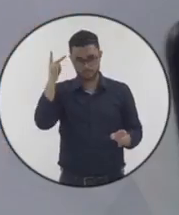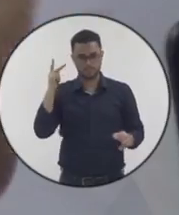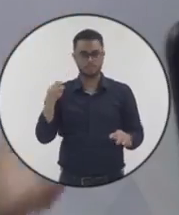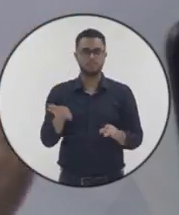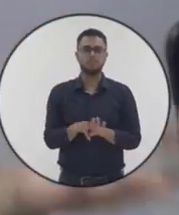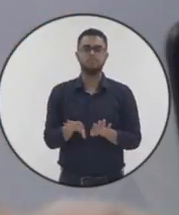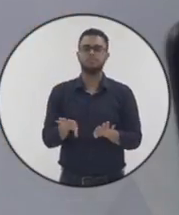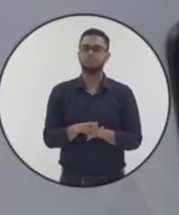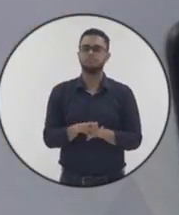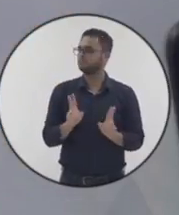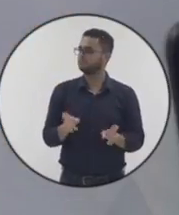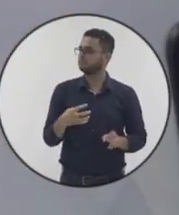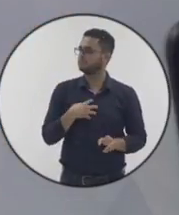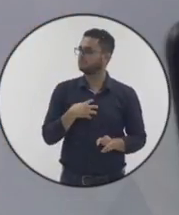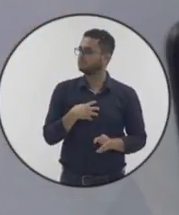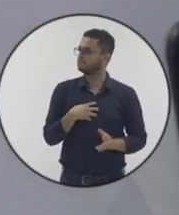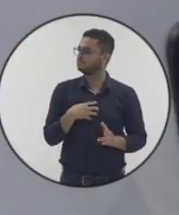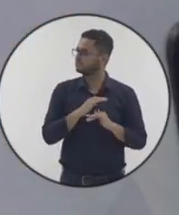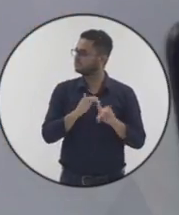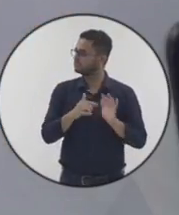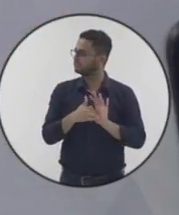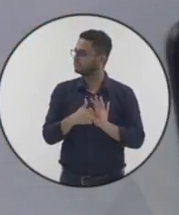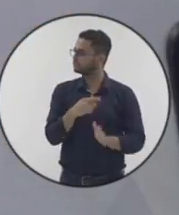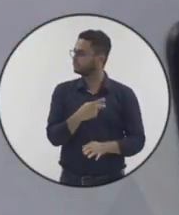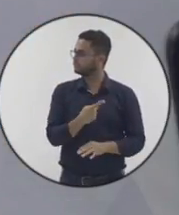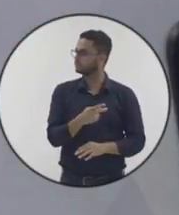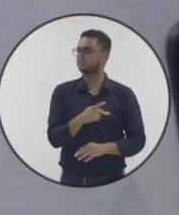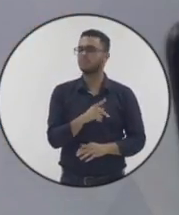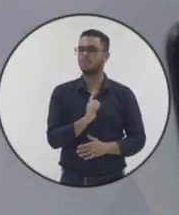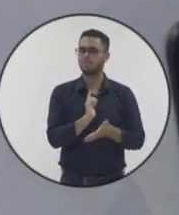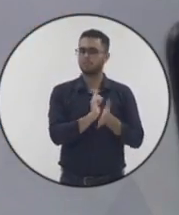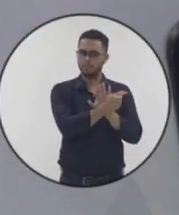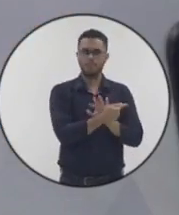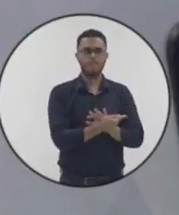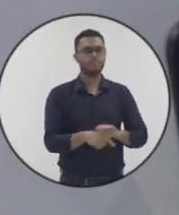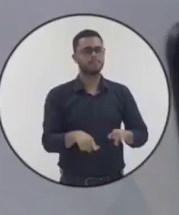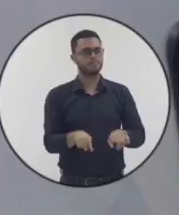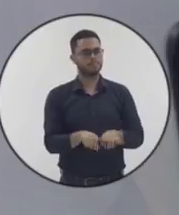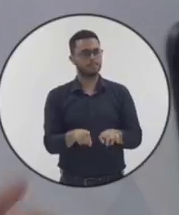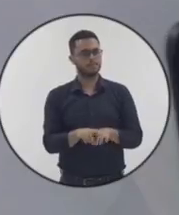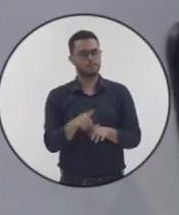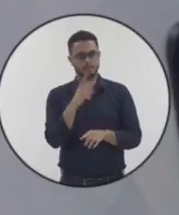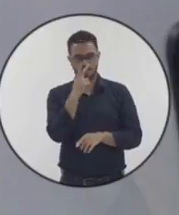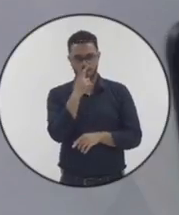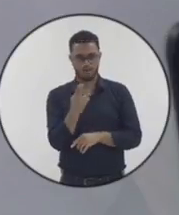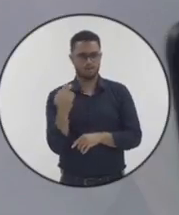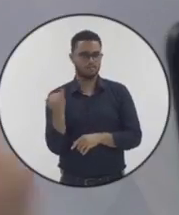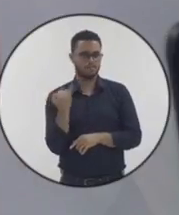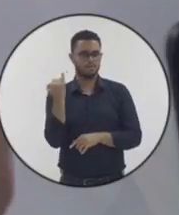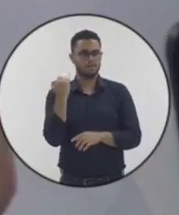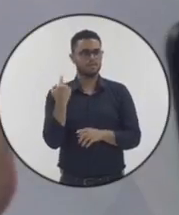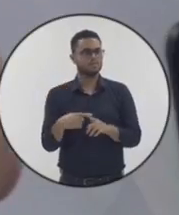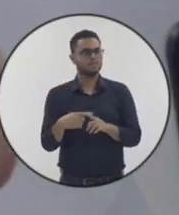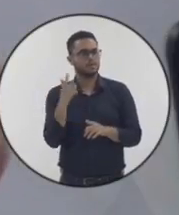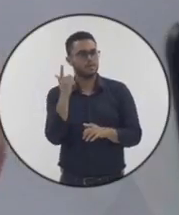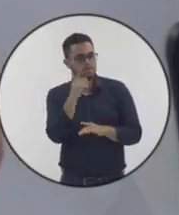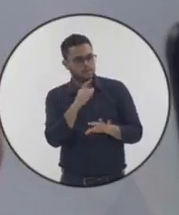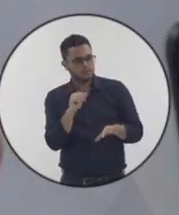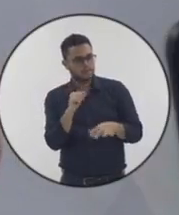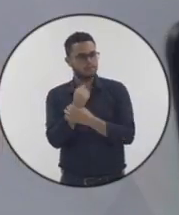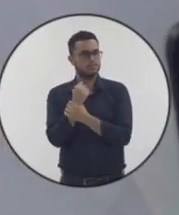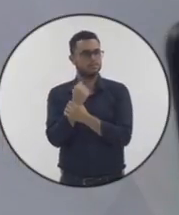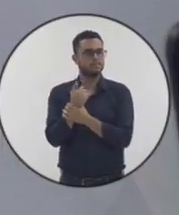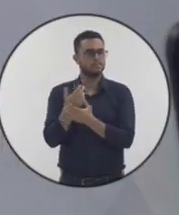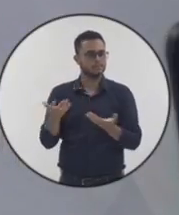como formas de expressão de gênero. Acho que também é importante porque, de alguma forma, vem salvaguardar esse estatuto de humano, né,